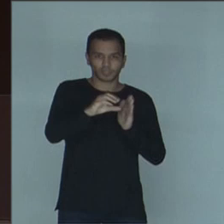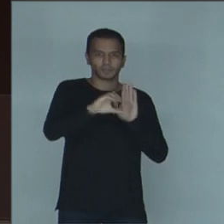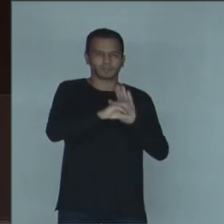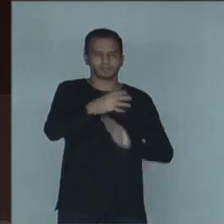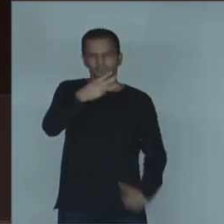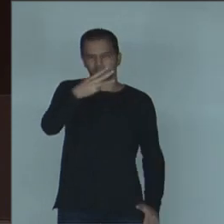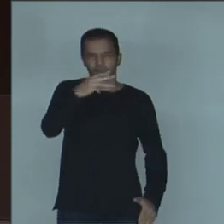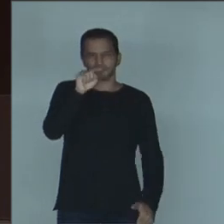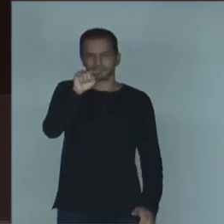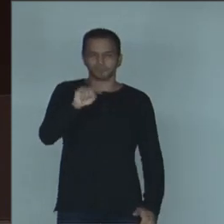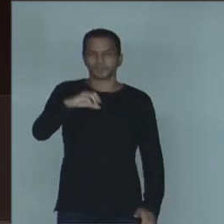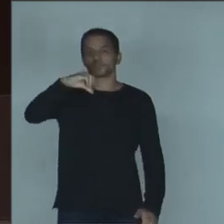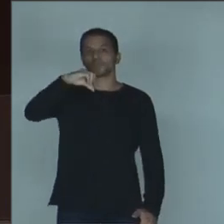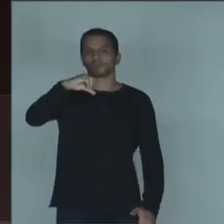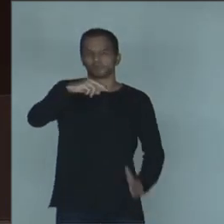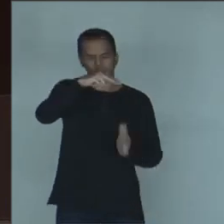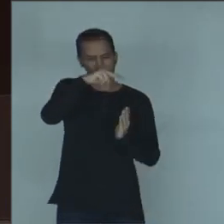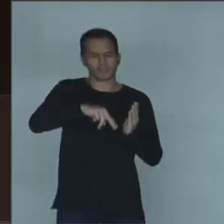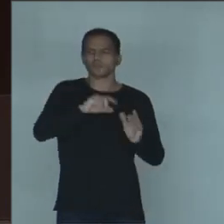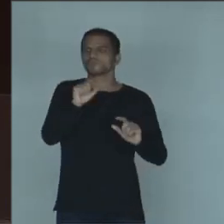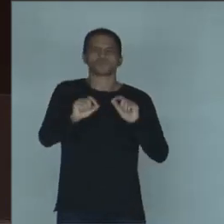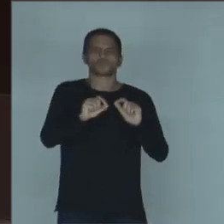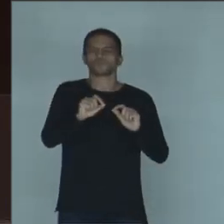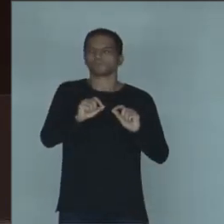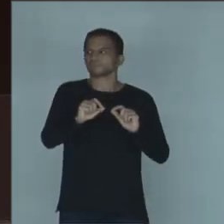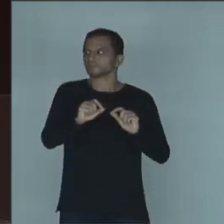a gente Leia assim